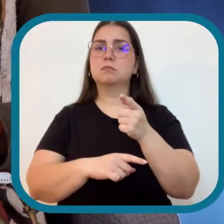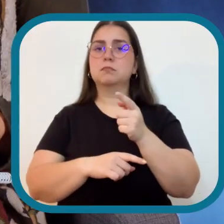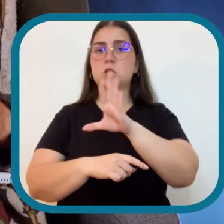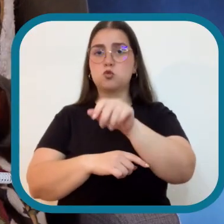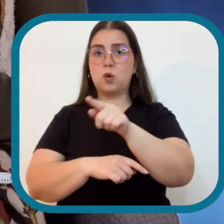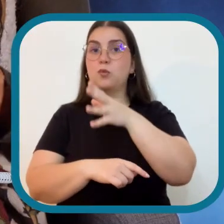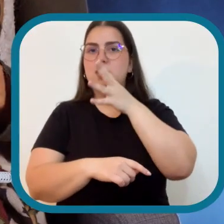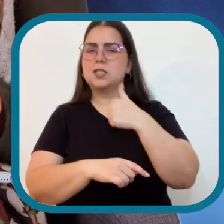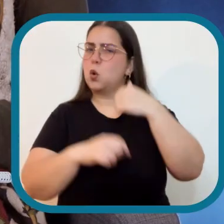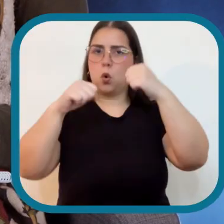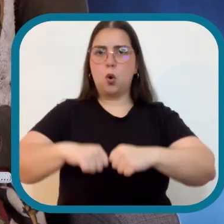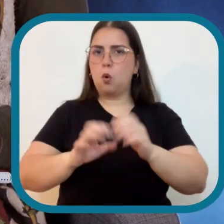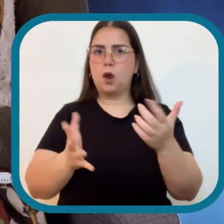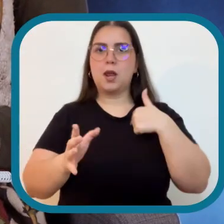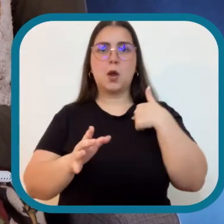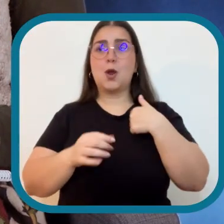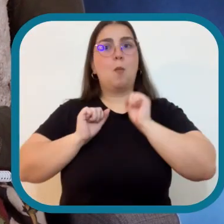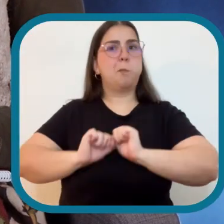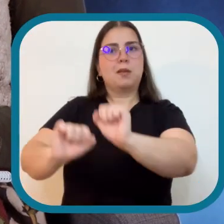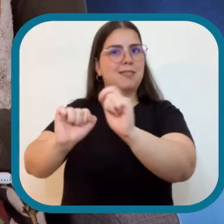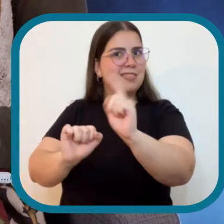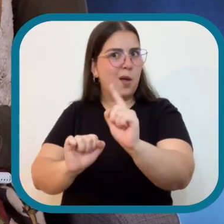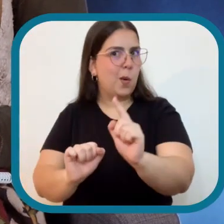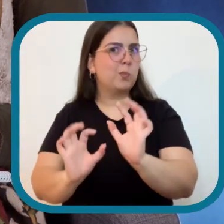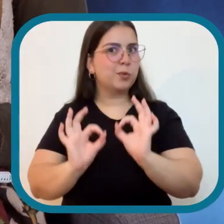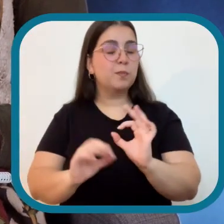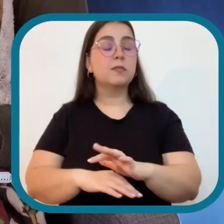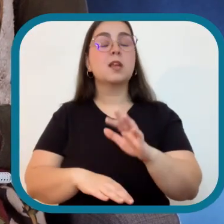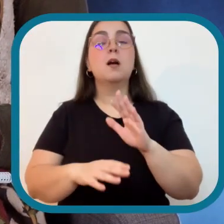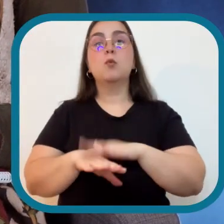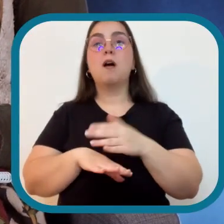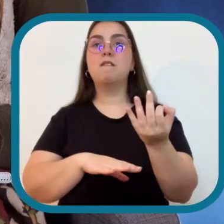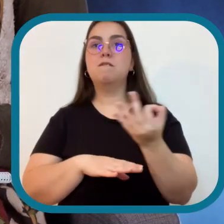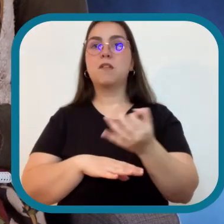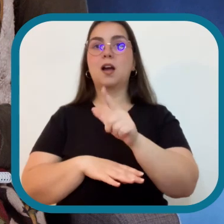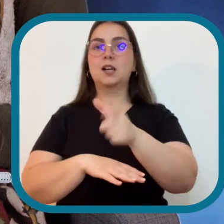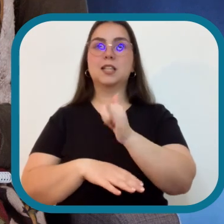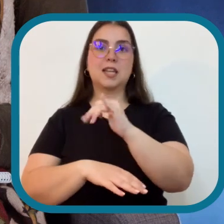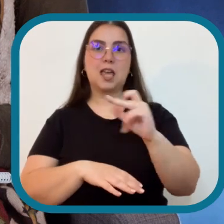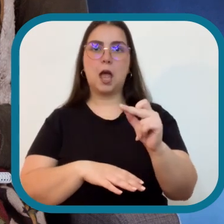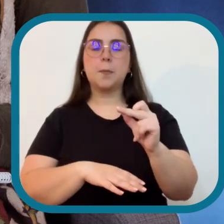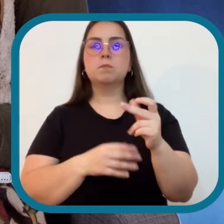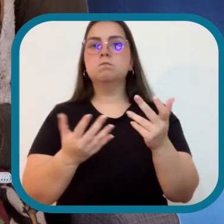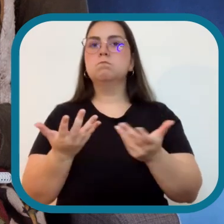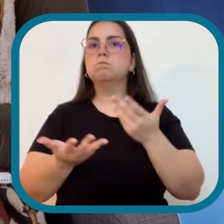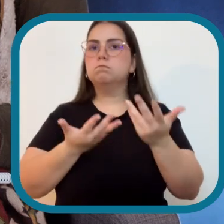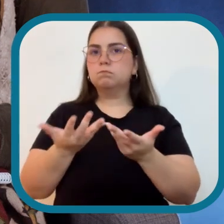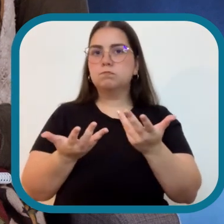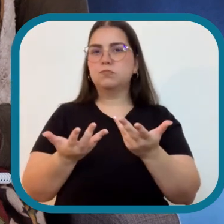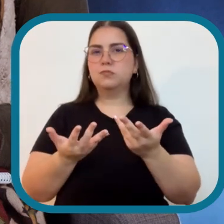aquilo que foi dito pelo João, não tenho nada a opor, no sentido em que, de facto, a inteligência artificial